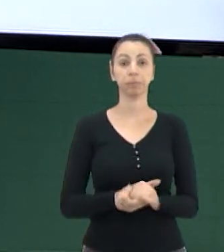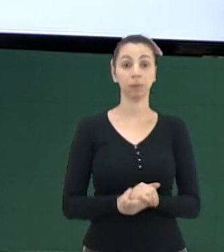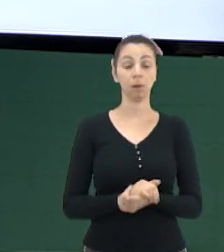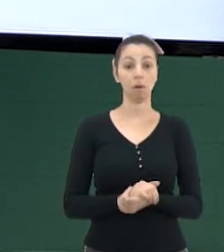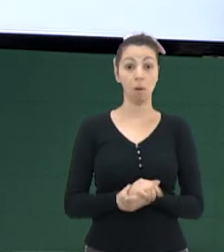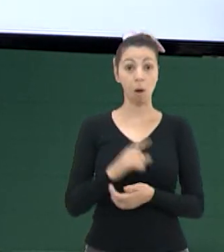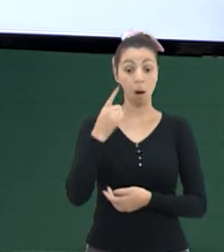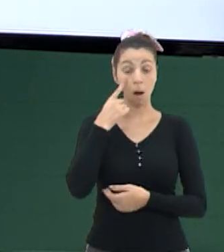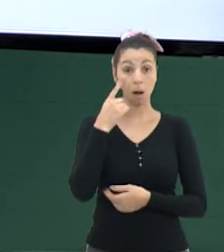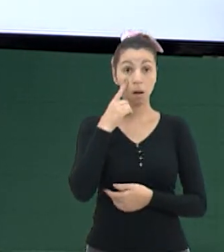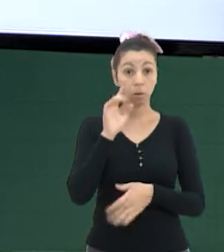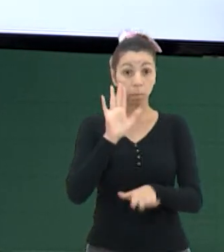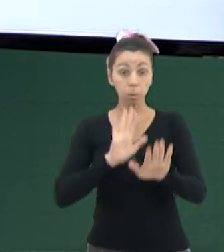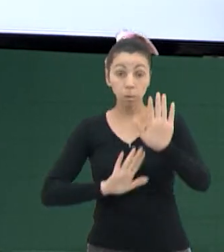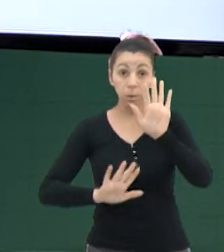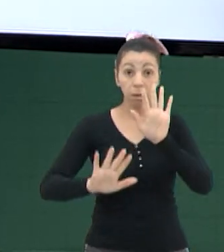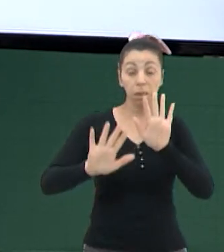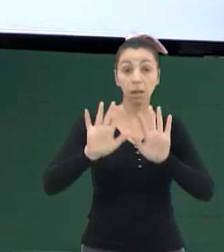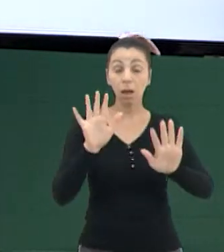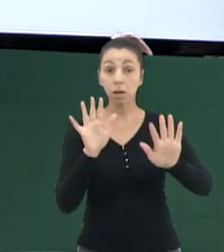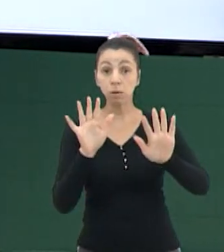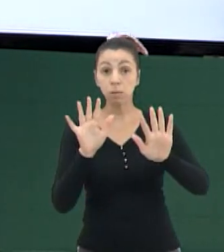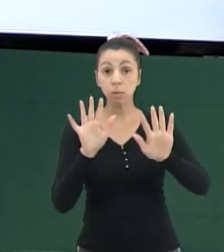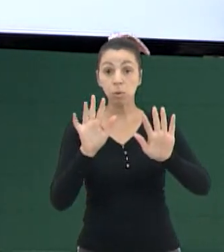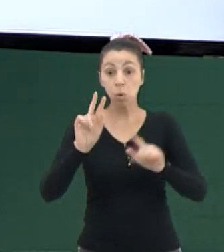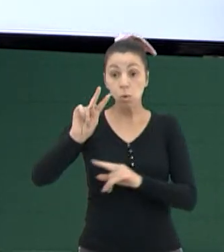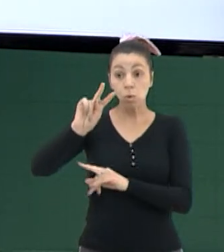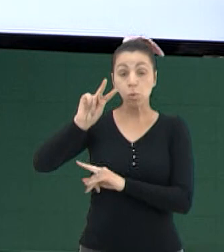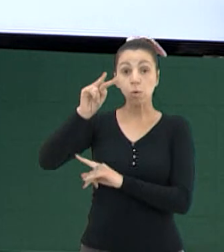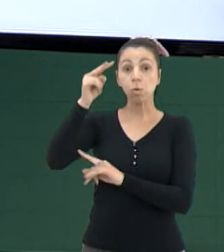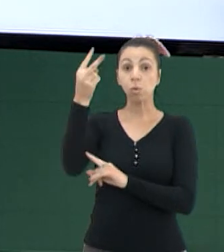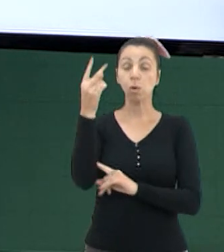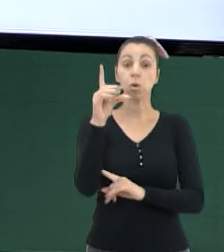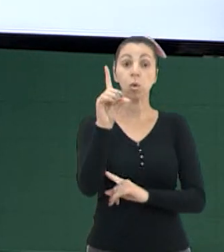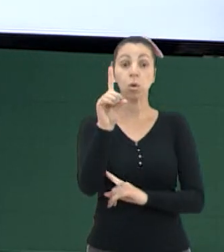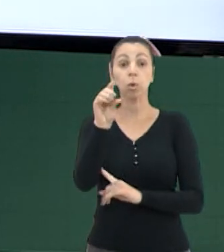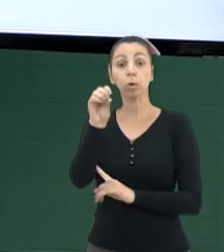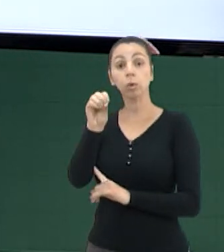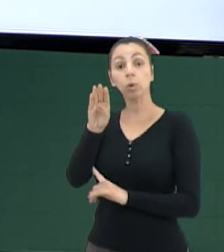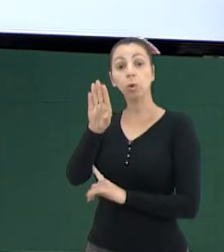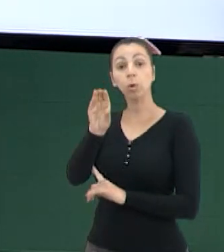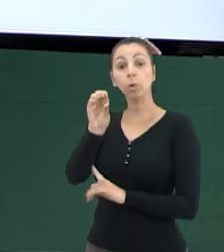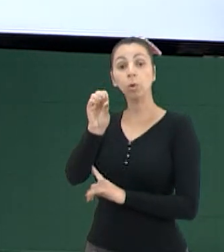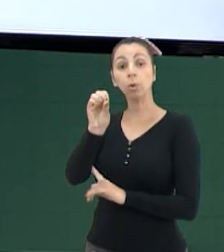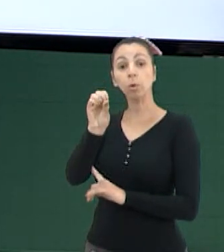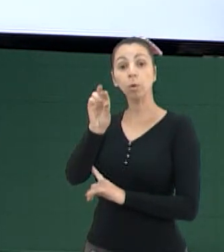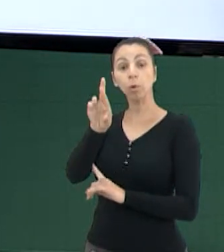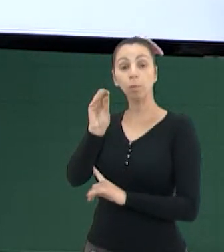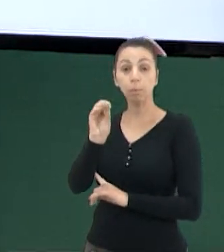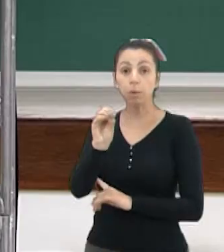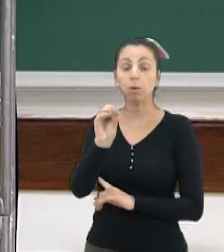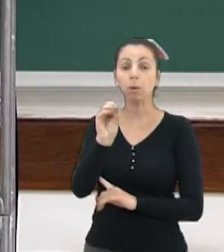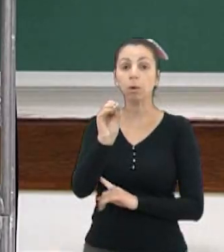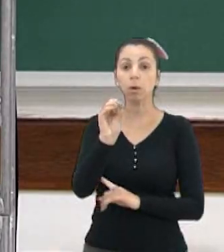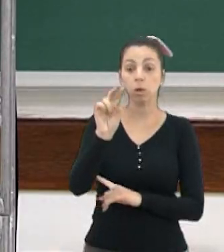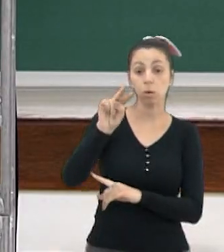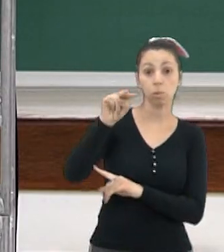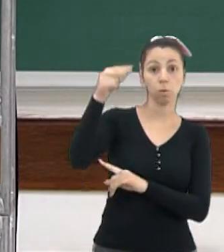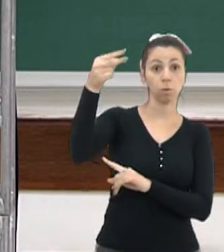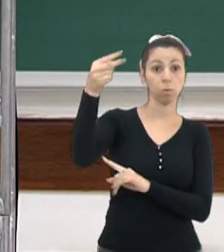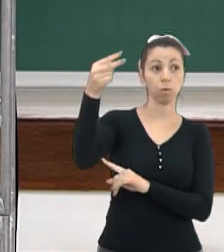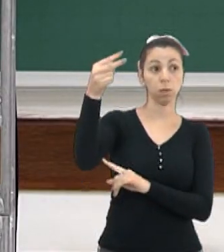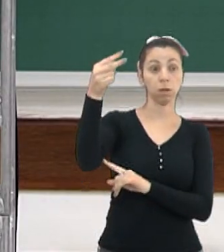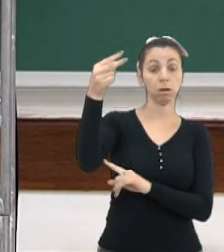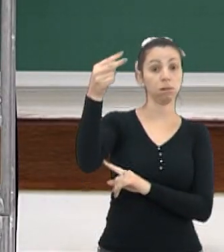tomar cuidado que muita gente confunde o dobro com o quadrado. O quadrado do número real x. O que eu vou